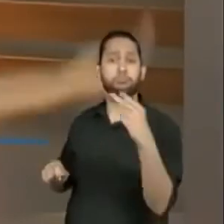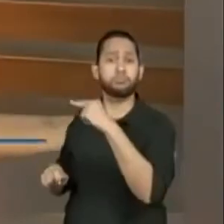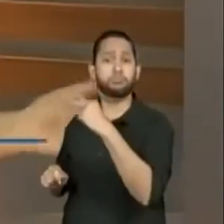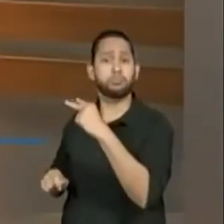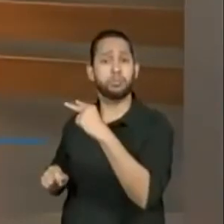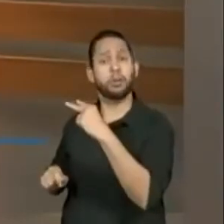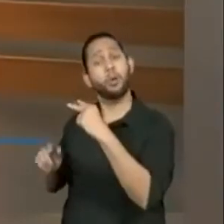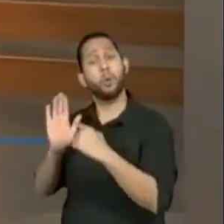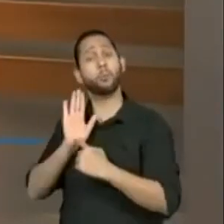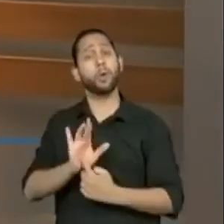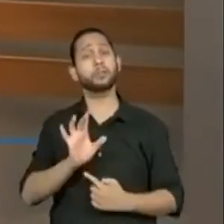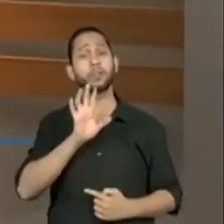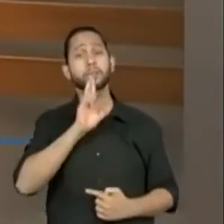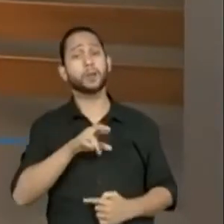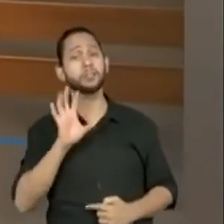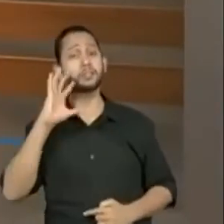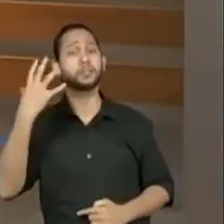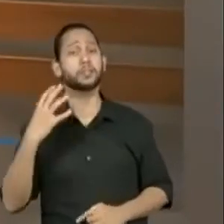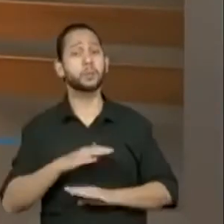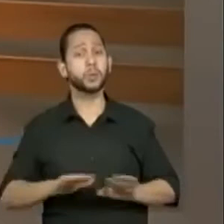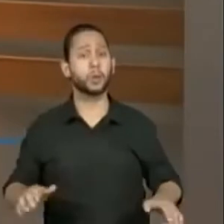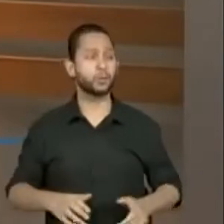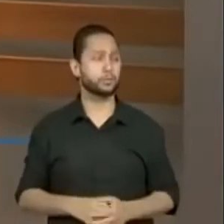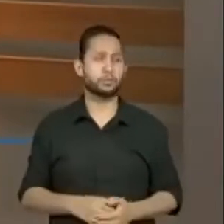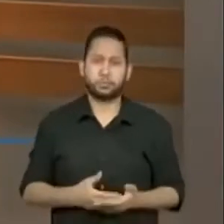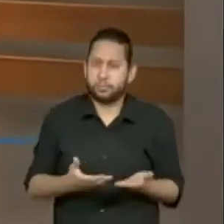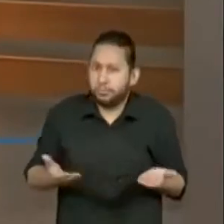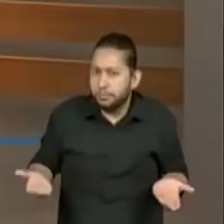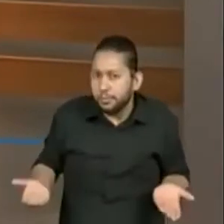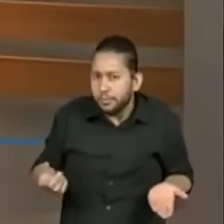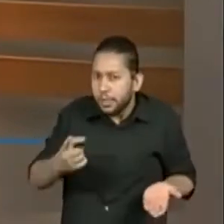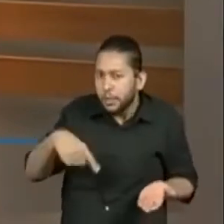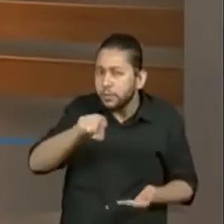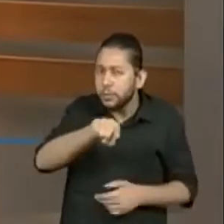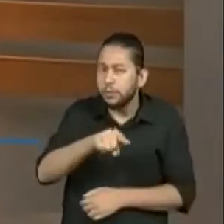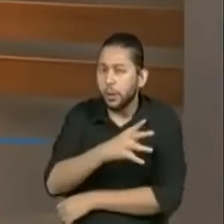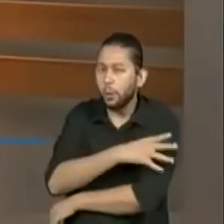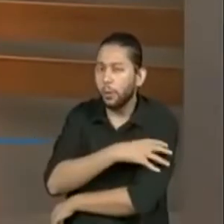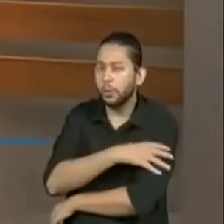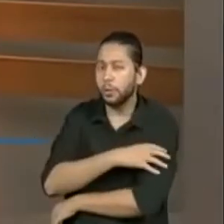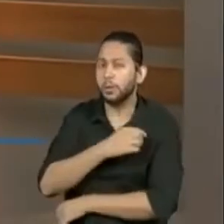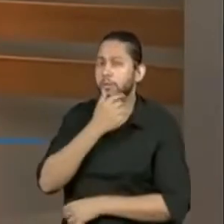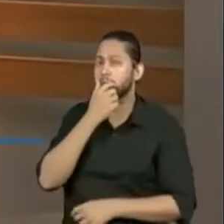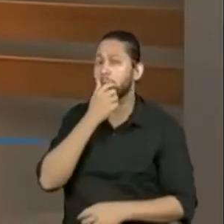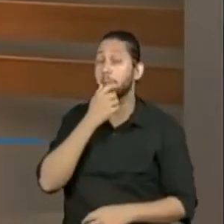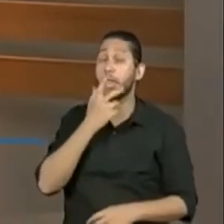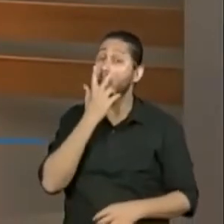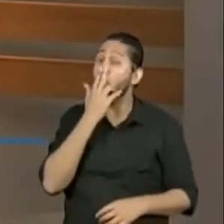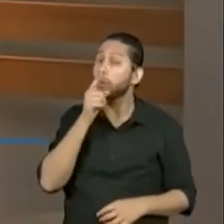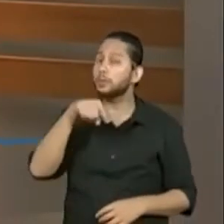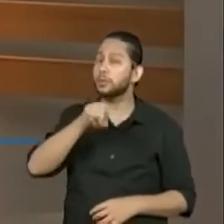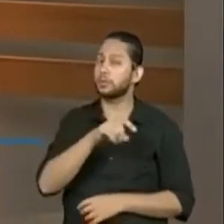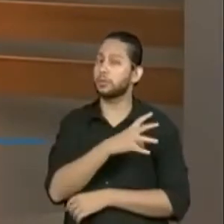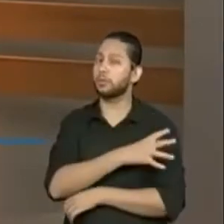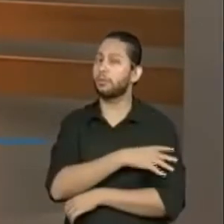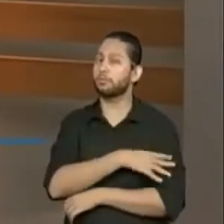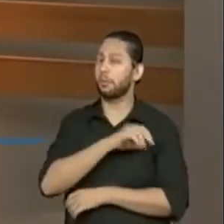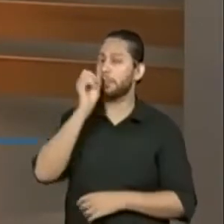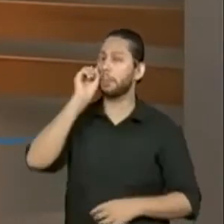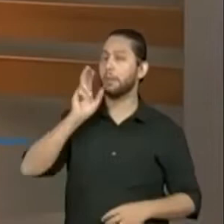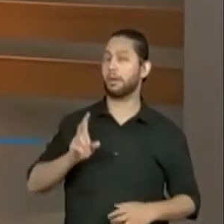lousa e resolver para vocês aí o aluno do 4º ano é de casa não todos tá